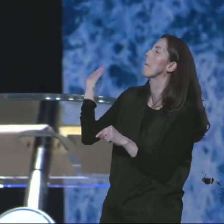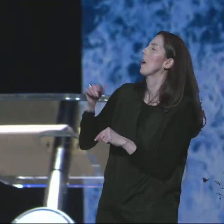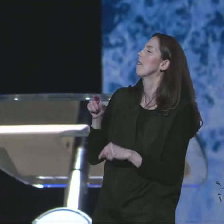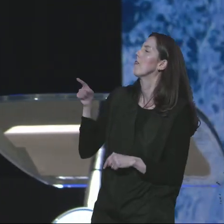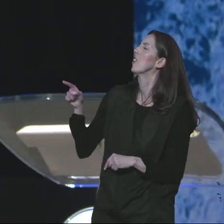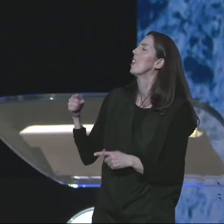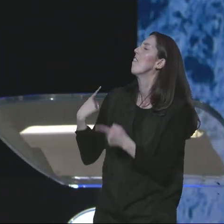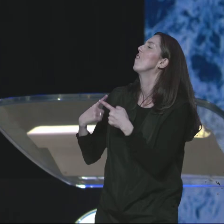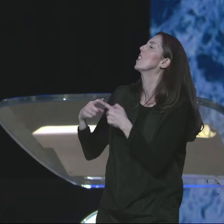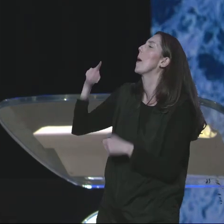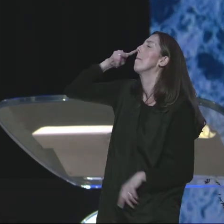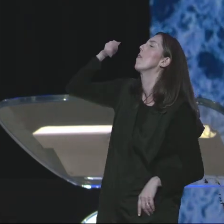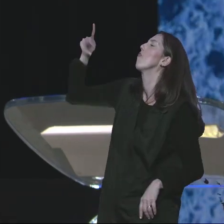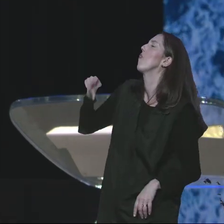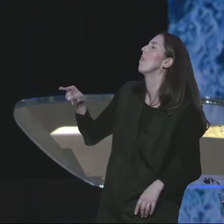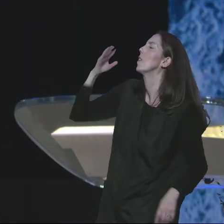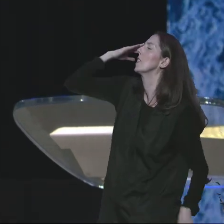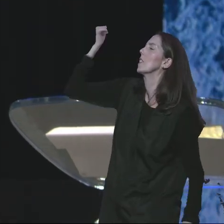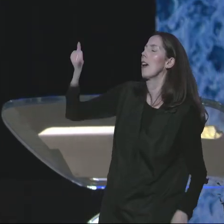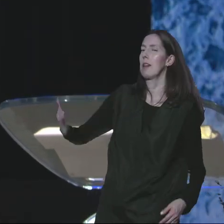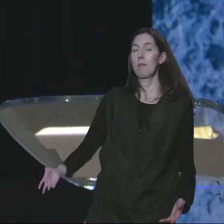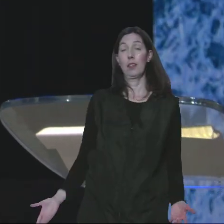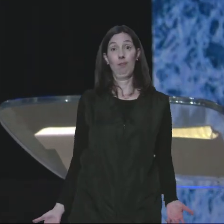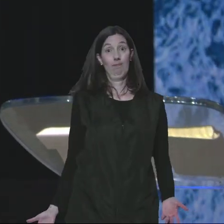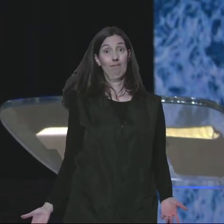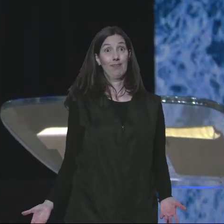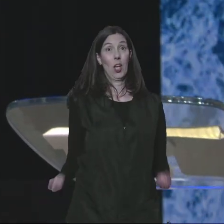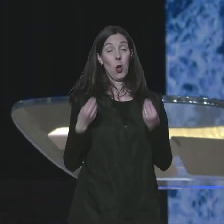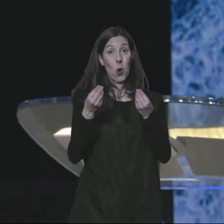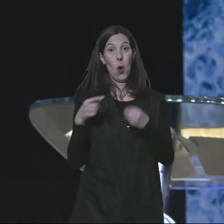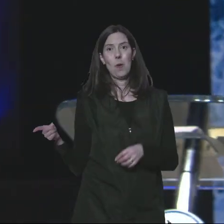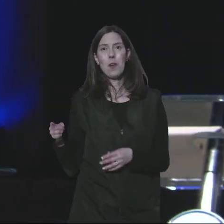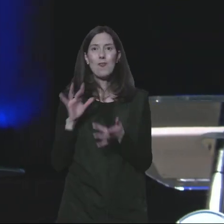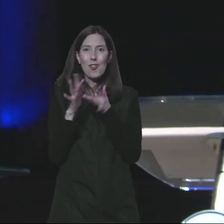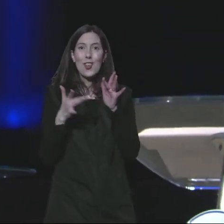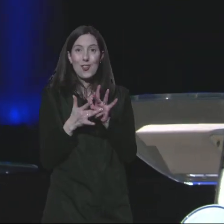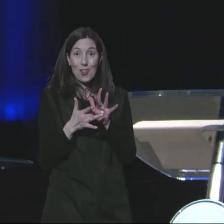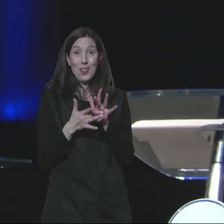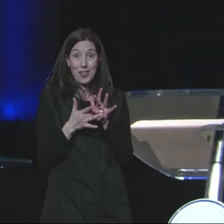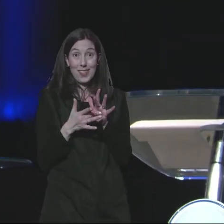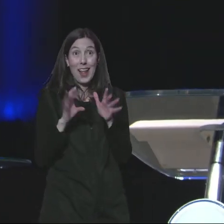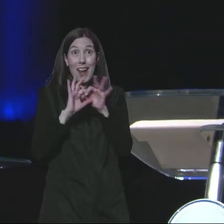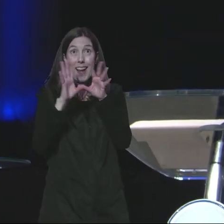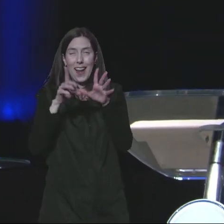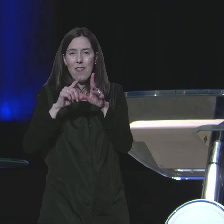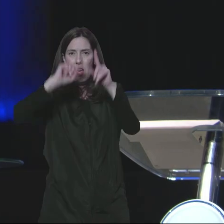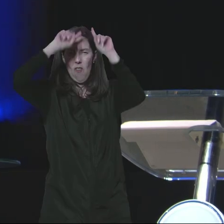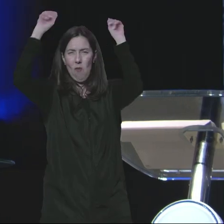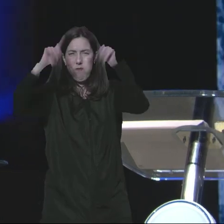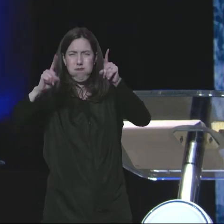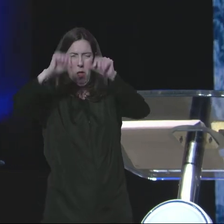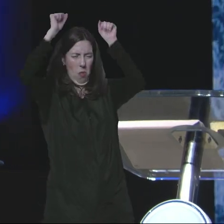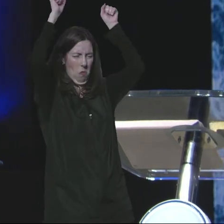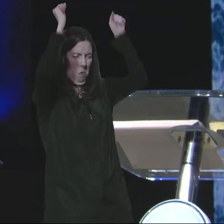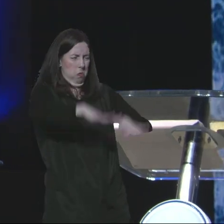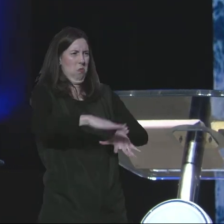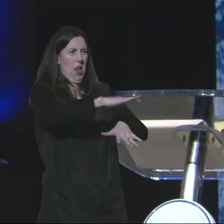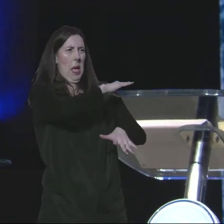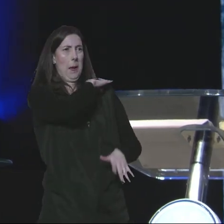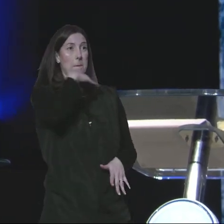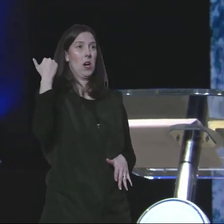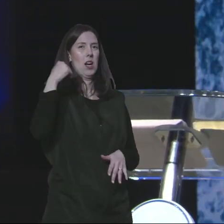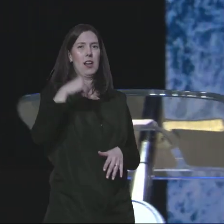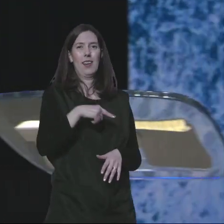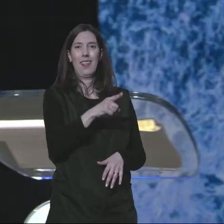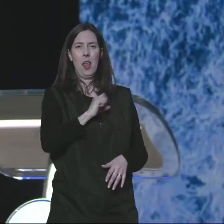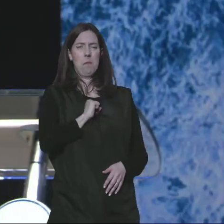Jesus não fazer cair raios dos céus e matar aquelas pessoas ou ter um ataque de ira é que